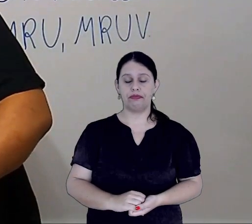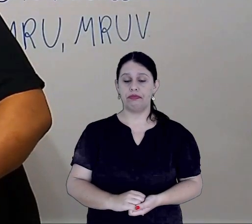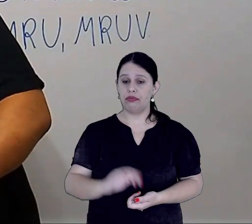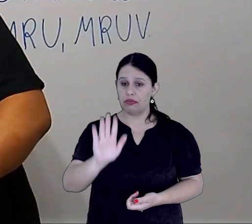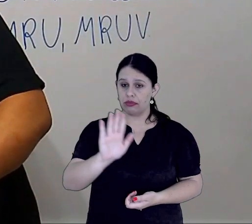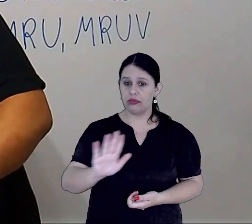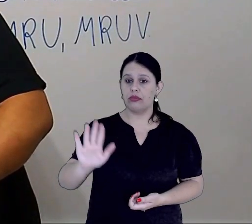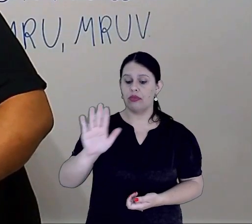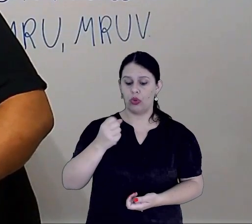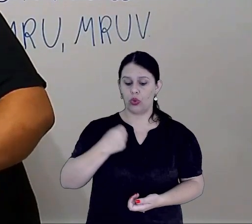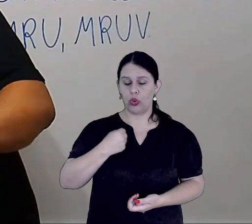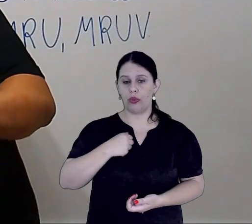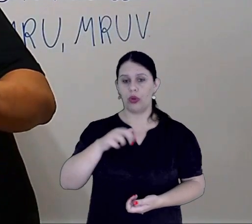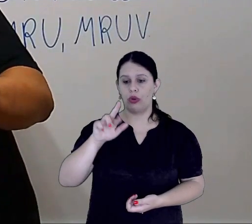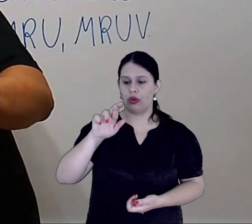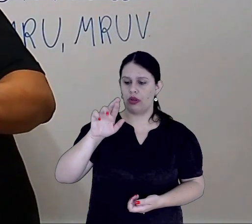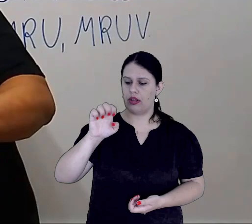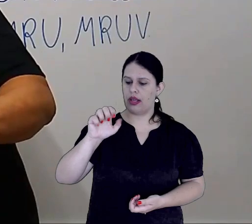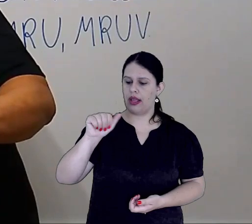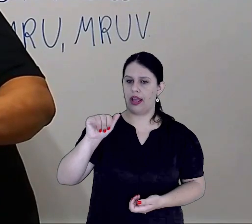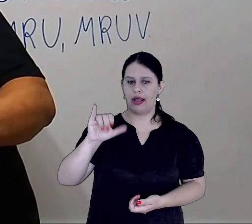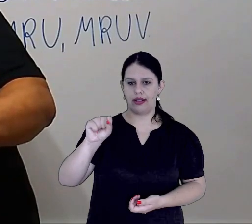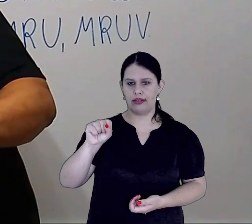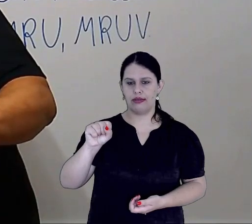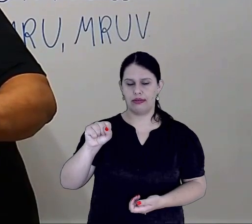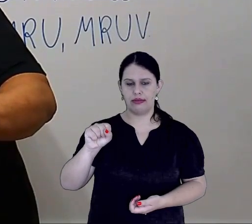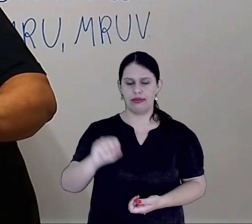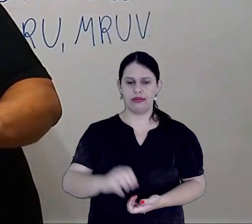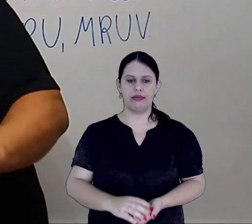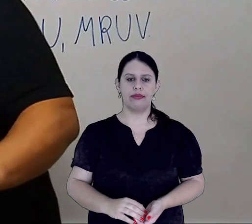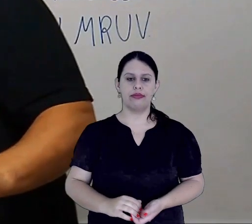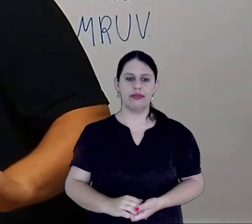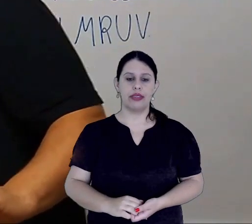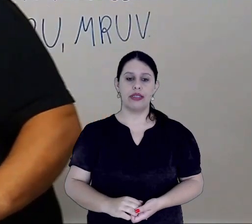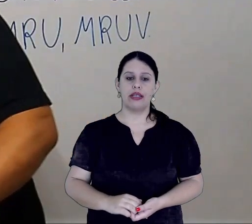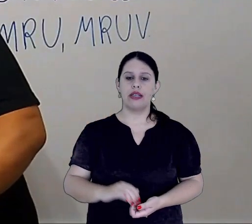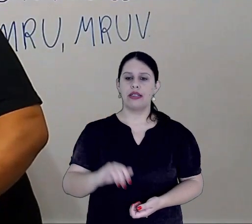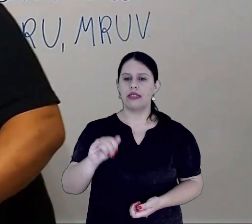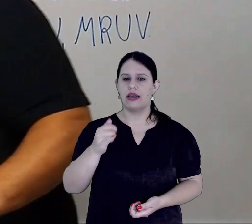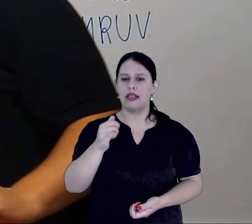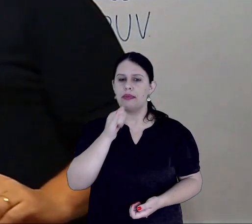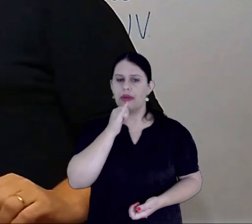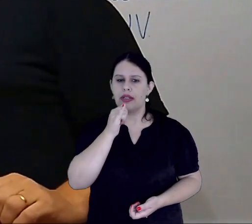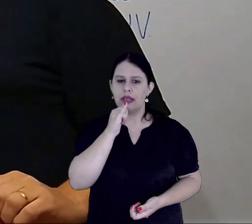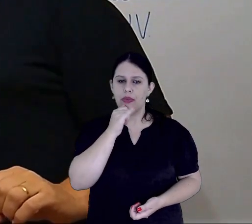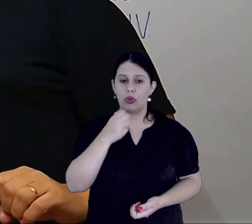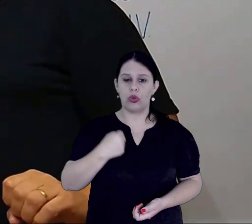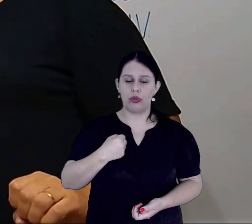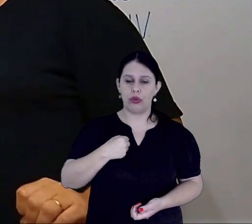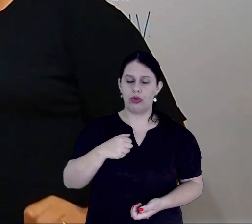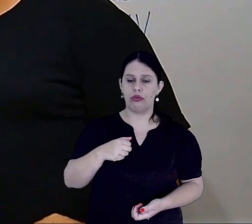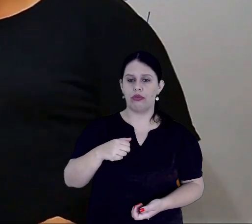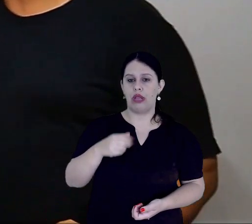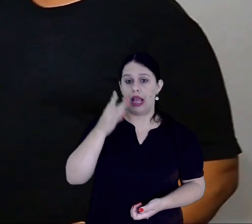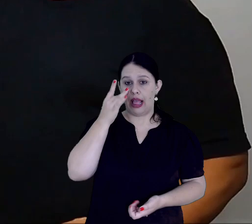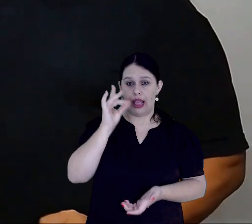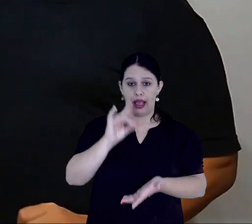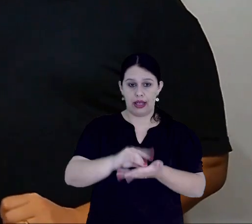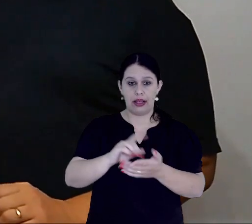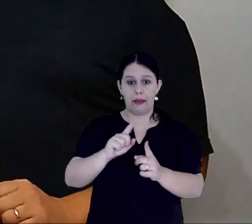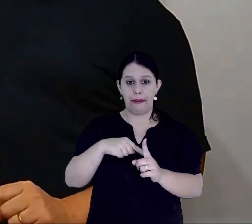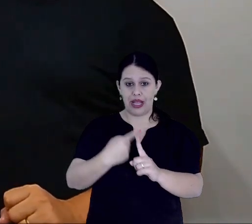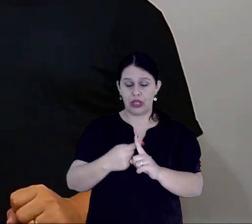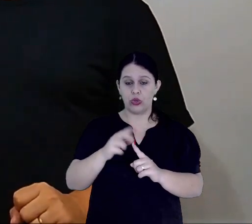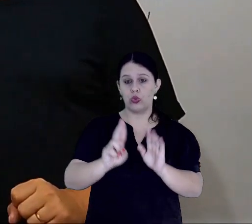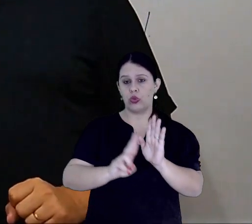validade dos números reais Estamos na casa dos números reais Se a gente pegar, então, números reais mais unidade A gente